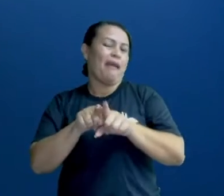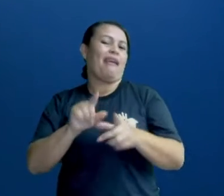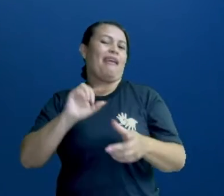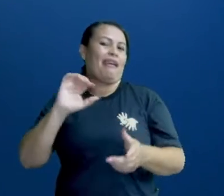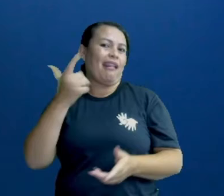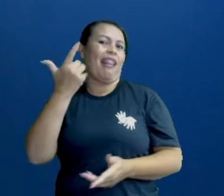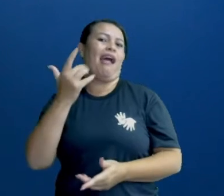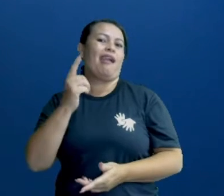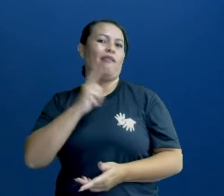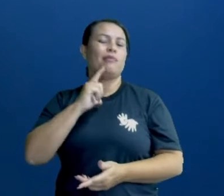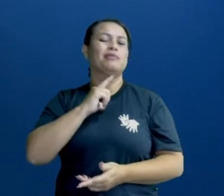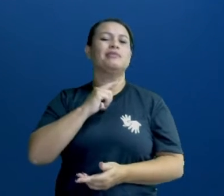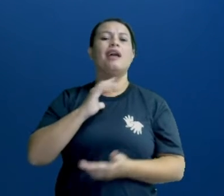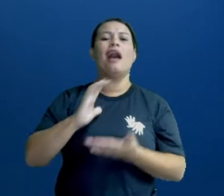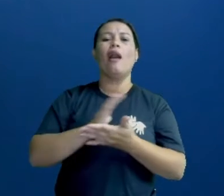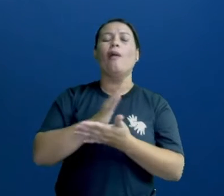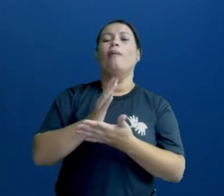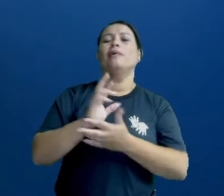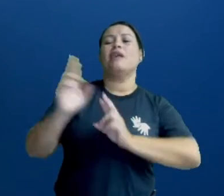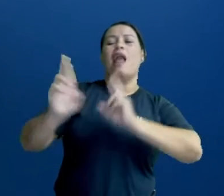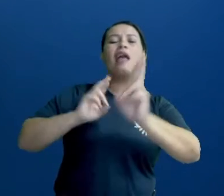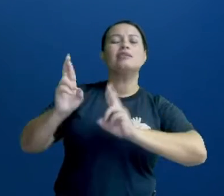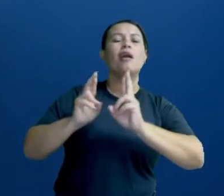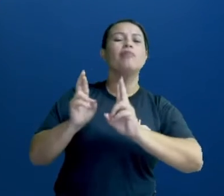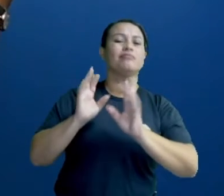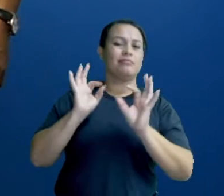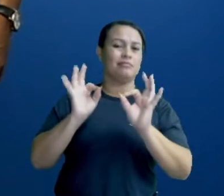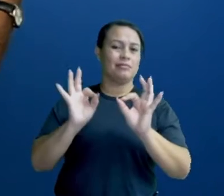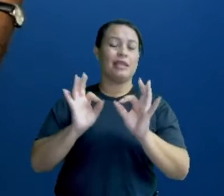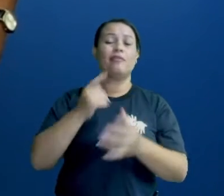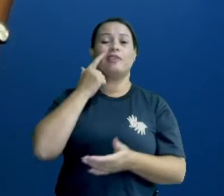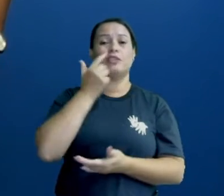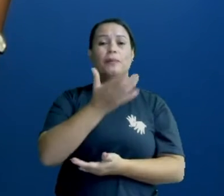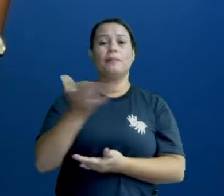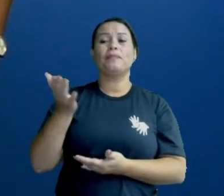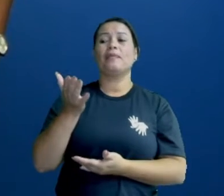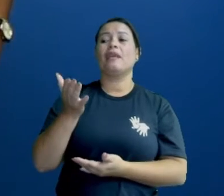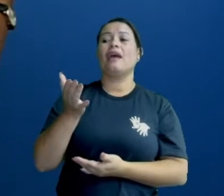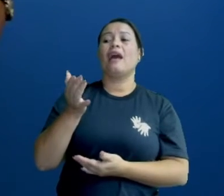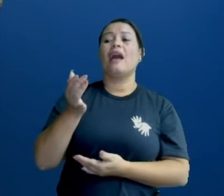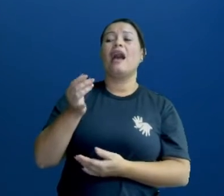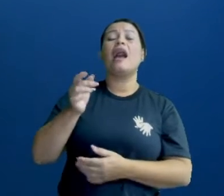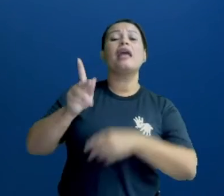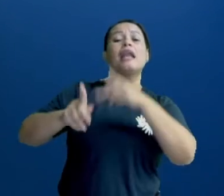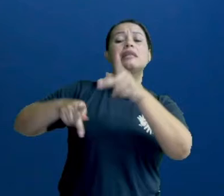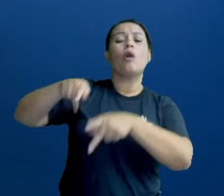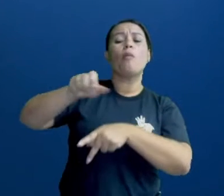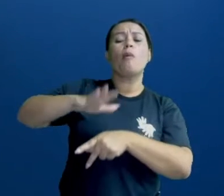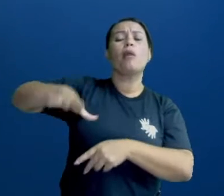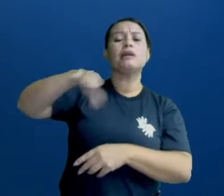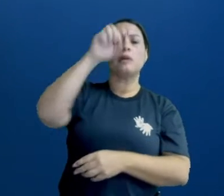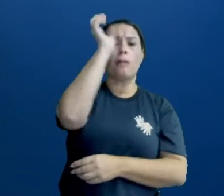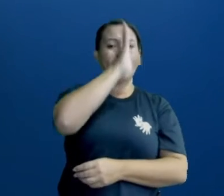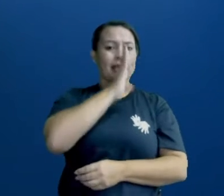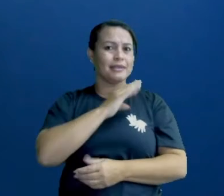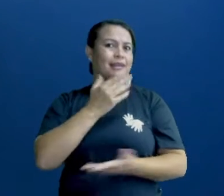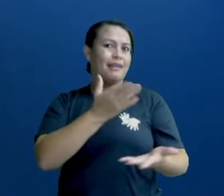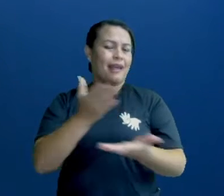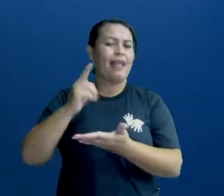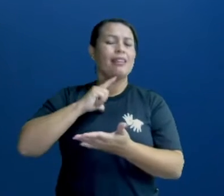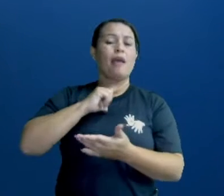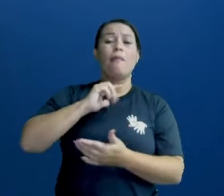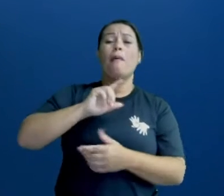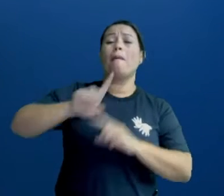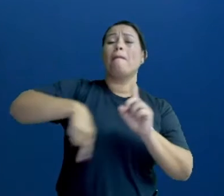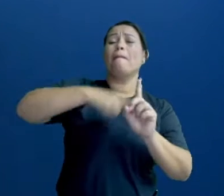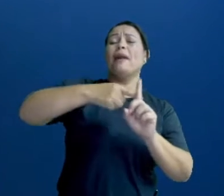aí, pontuando coisas que está relacionado diretamente, beleza? Bem, então em relação à população brasileira, primeiro a gente sabe que o Brasil tem mais de